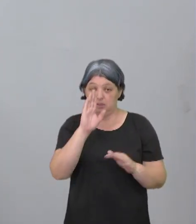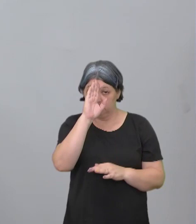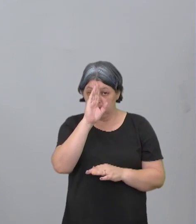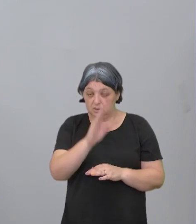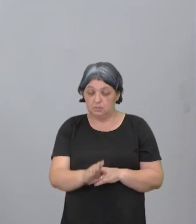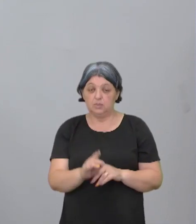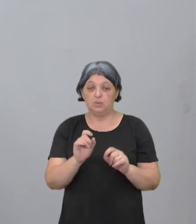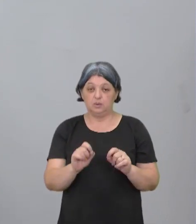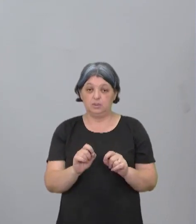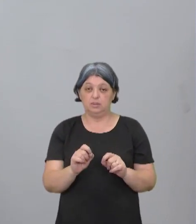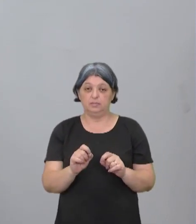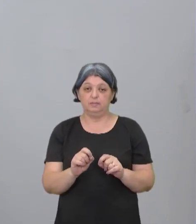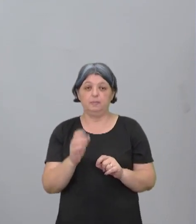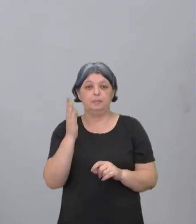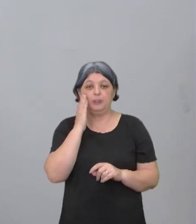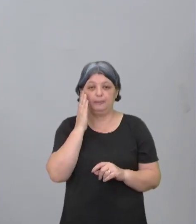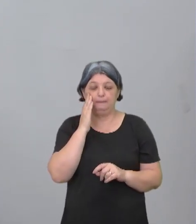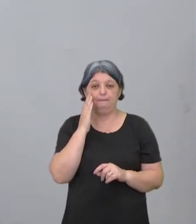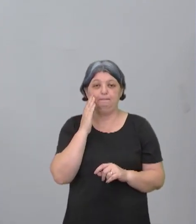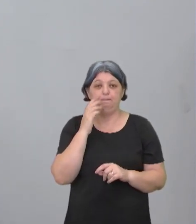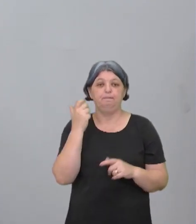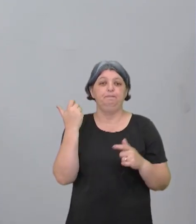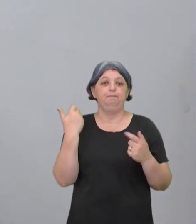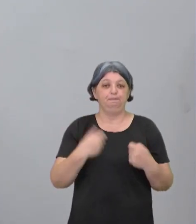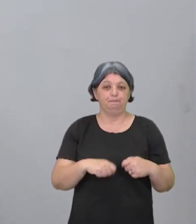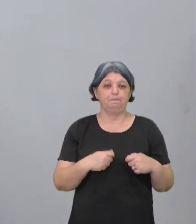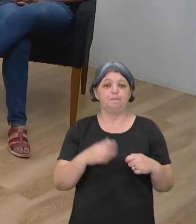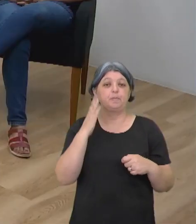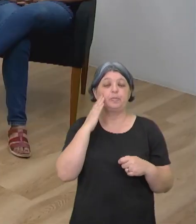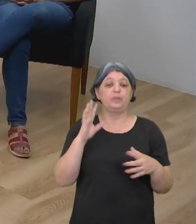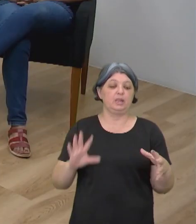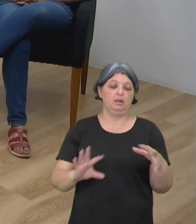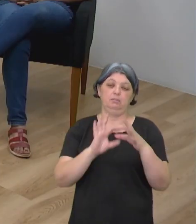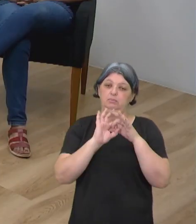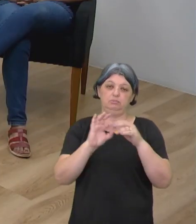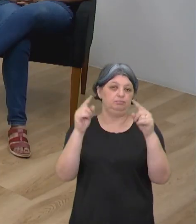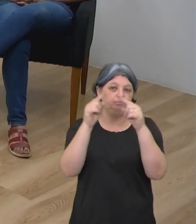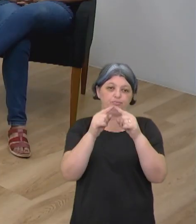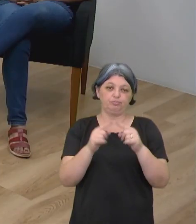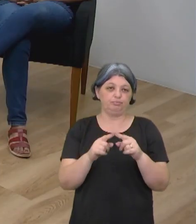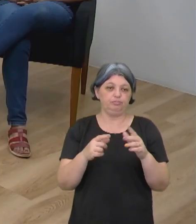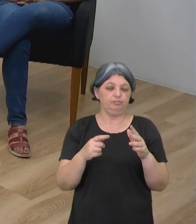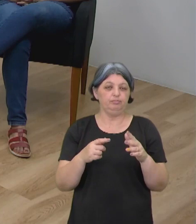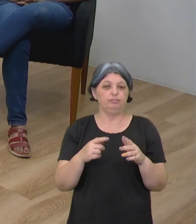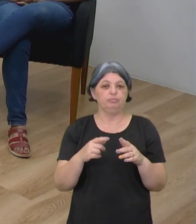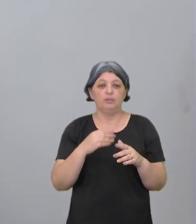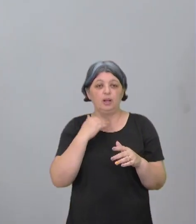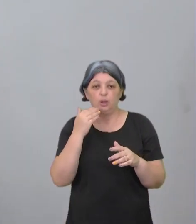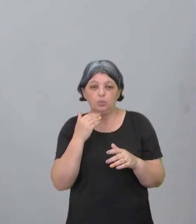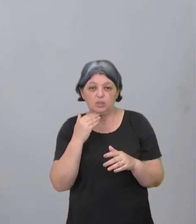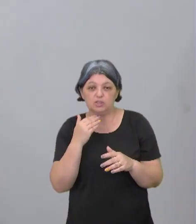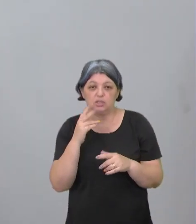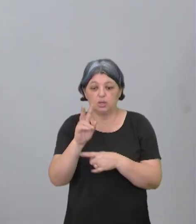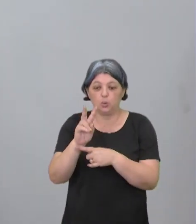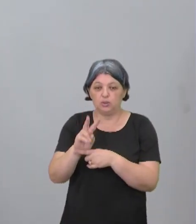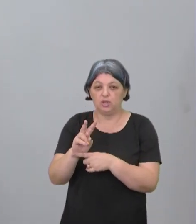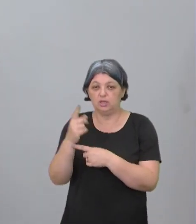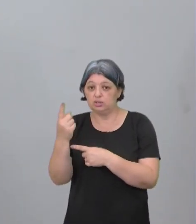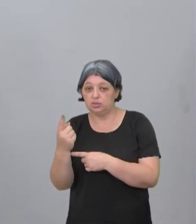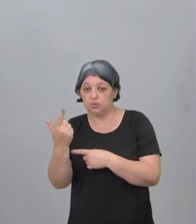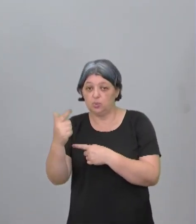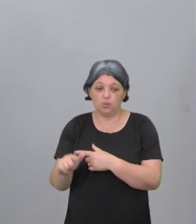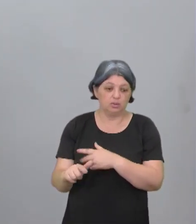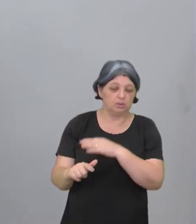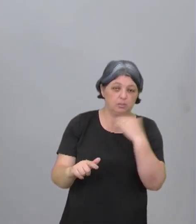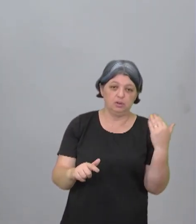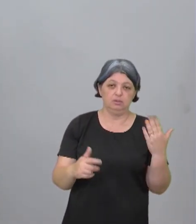ponto é a gente entender que essas coisas não existem separadas. Exato. Né? Não adianta você salvar um se o outro tá morrendo, porque vai afetar de